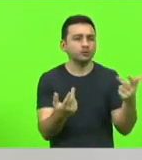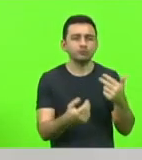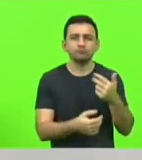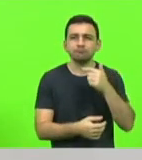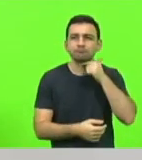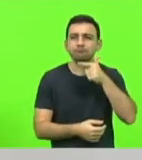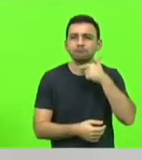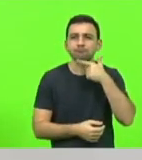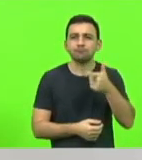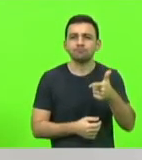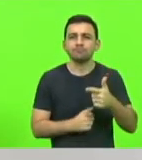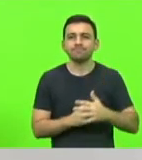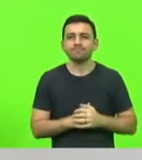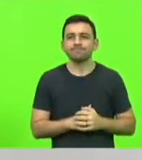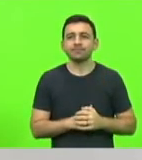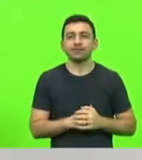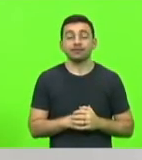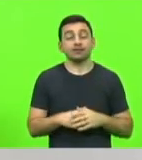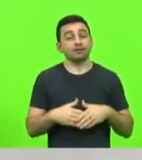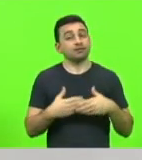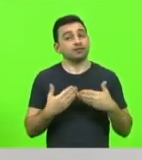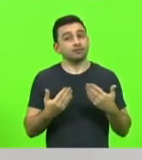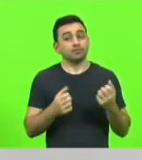E aí que entra o poder público,